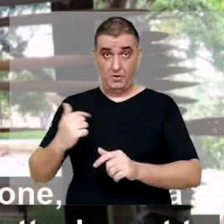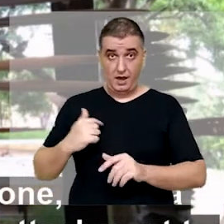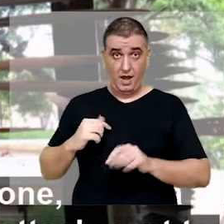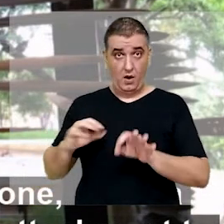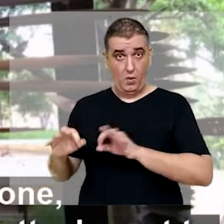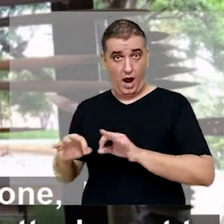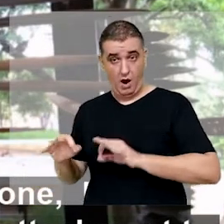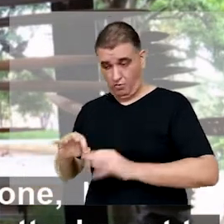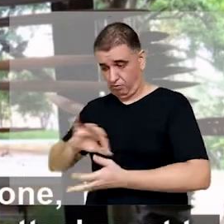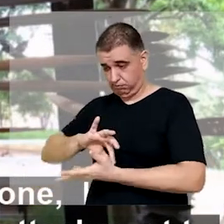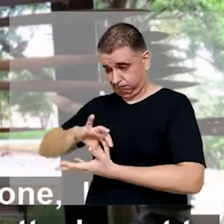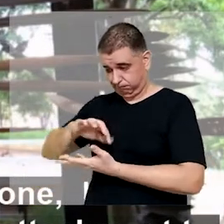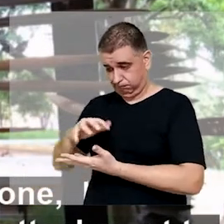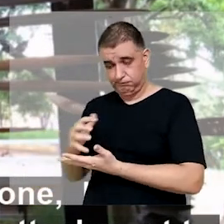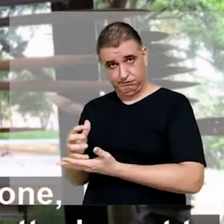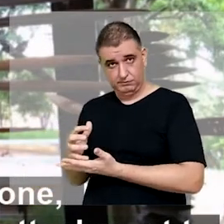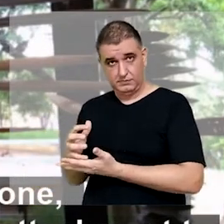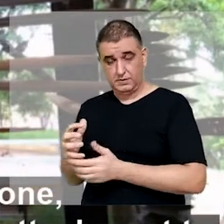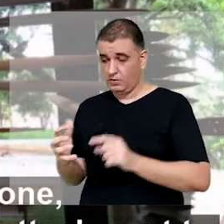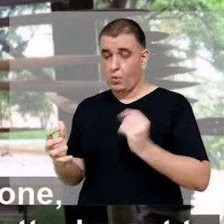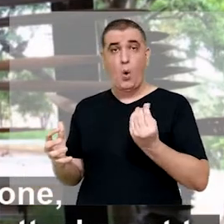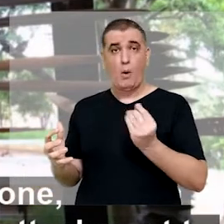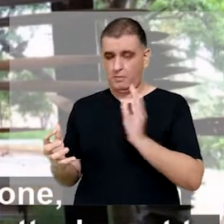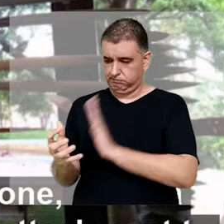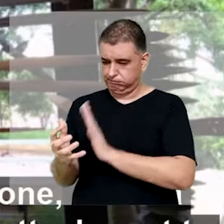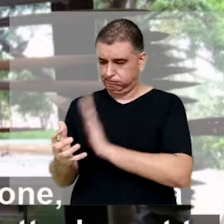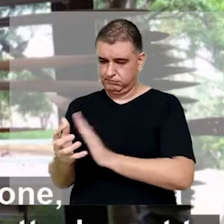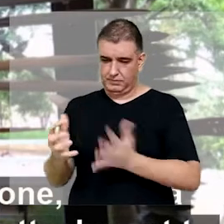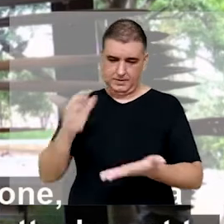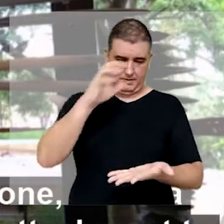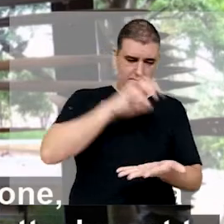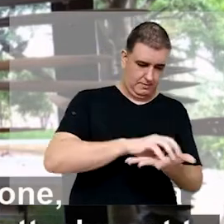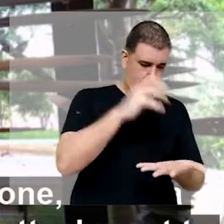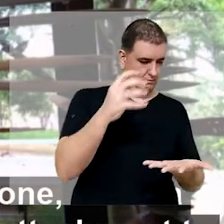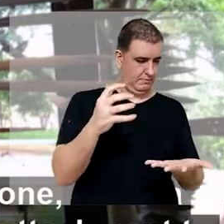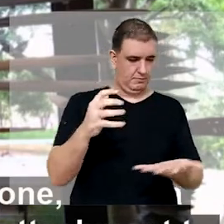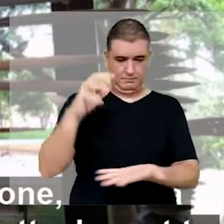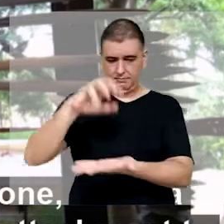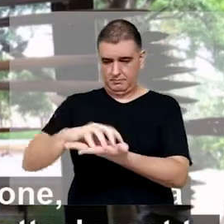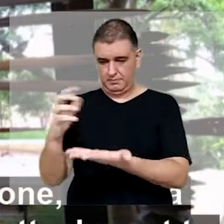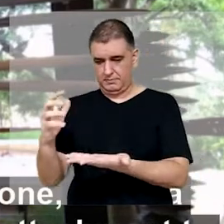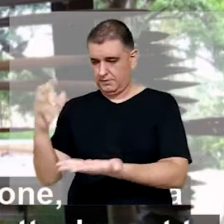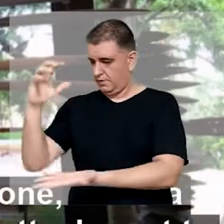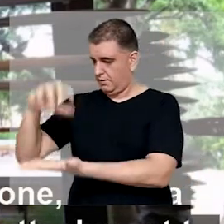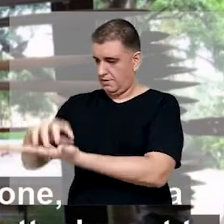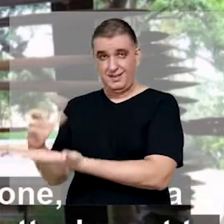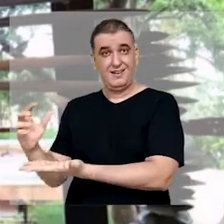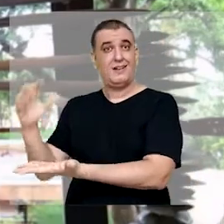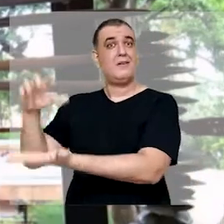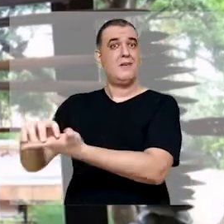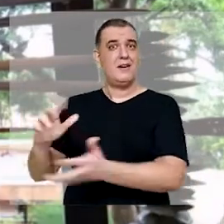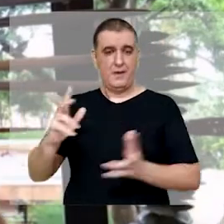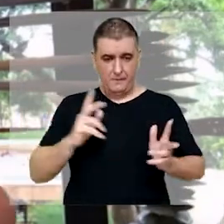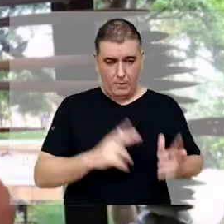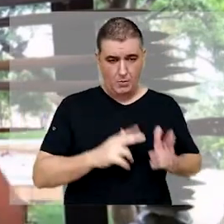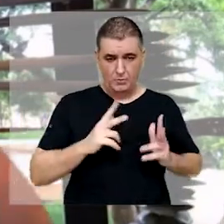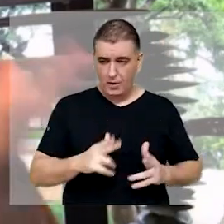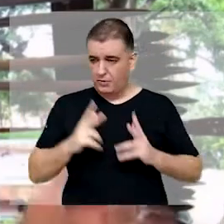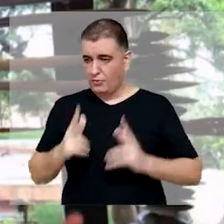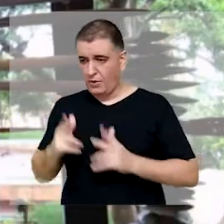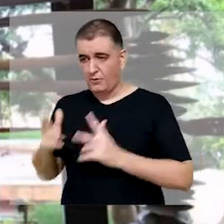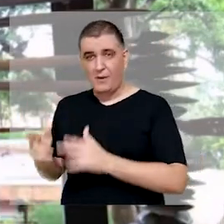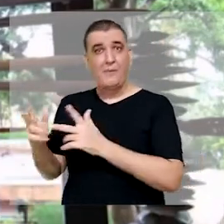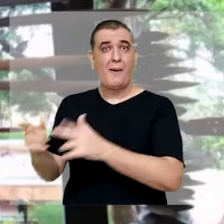né? Então, você tem um certo apego. Agora, quando você multiplica, você corta, recorta, experimenta, desexperimenta, cola, monta,